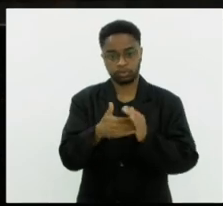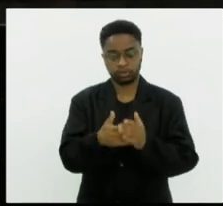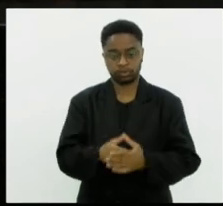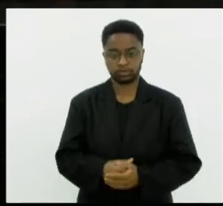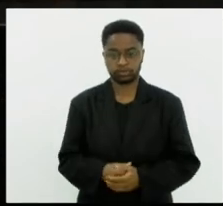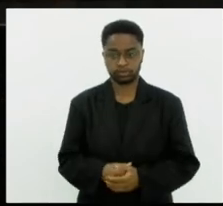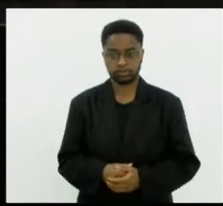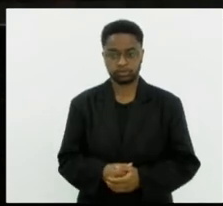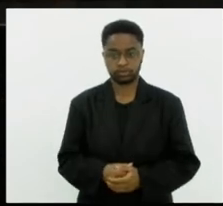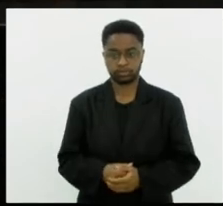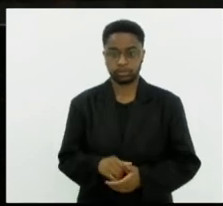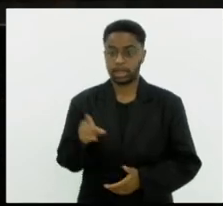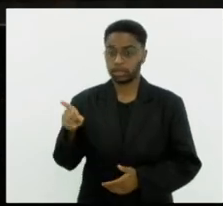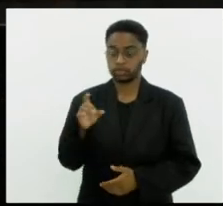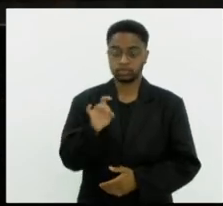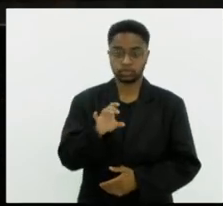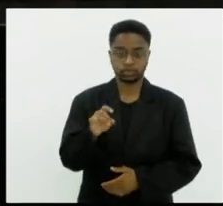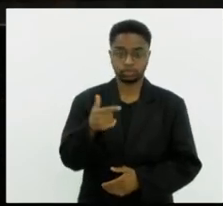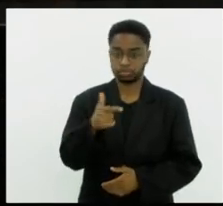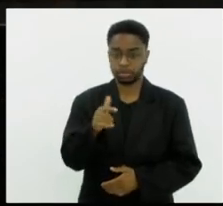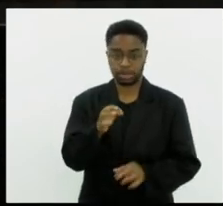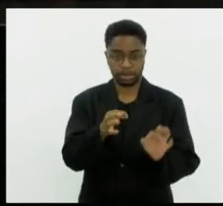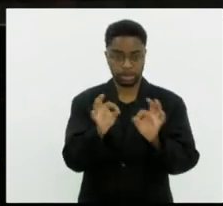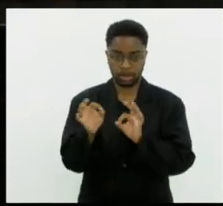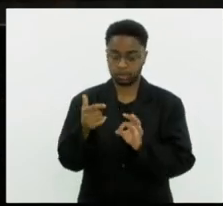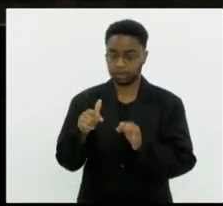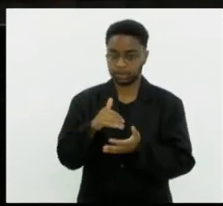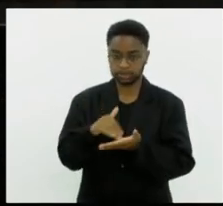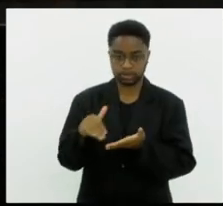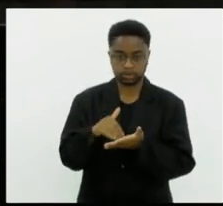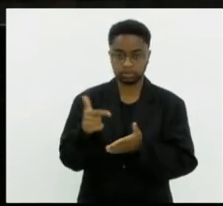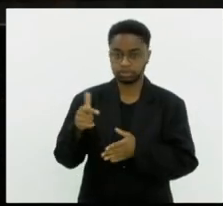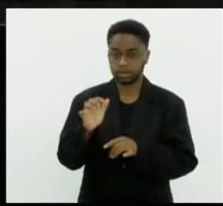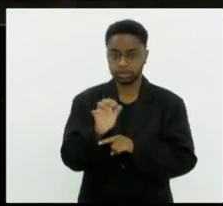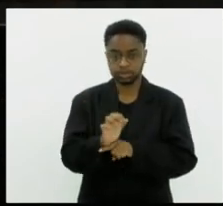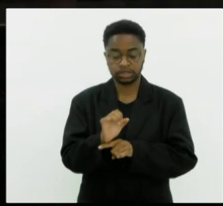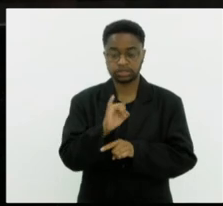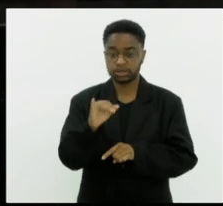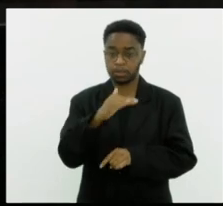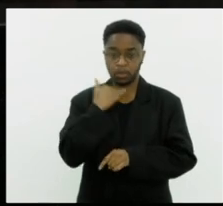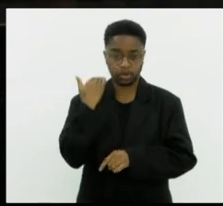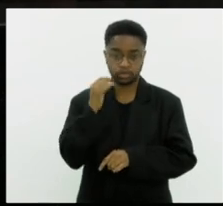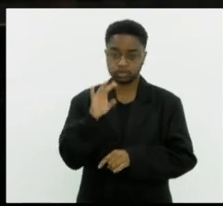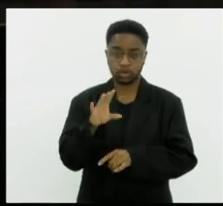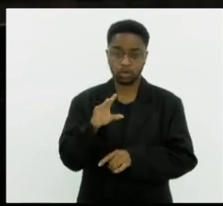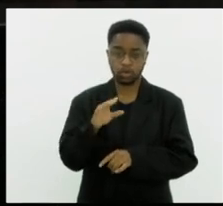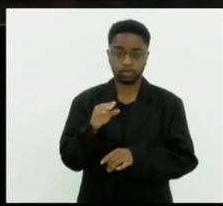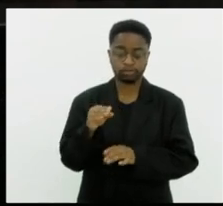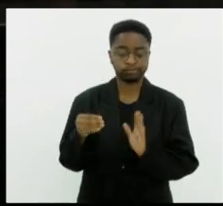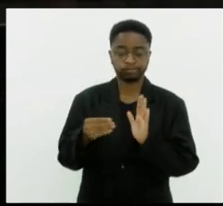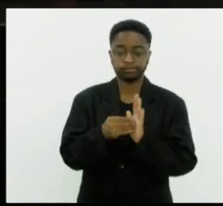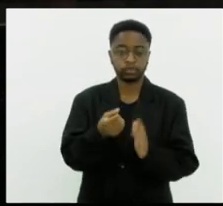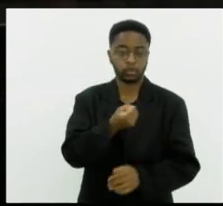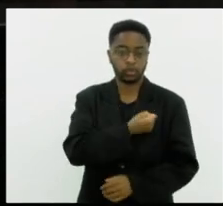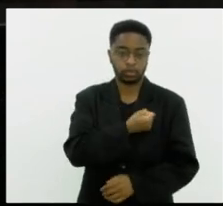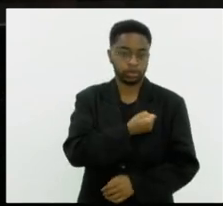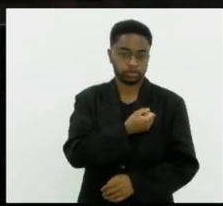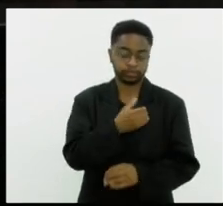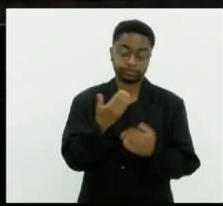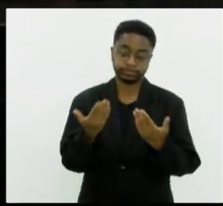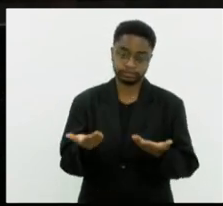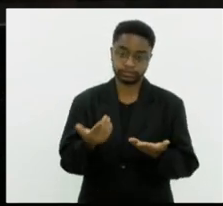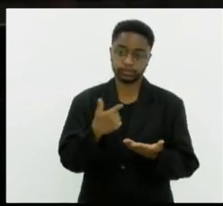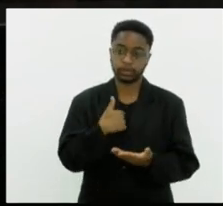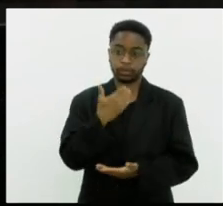Não tinha mais ninguém, não. Não tinha secretaria, não tinha estado. Se ele morresse, ele ia ser apenas mais um número. Então, aqui eu